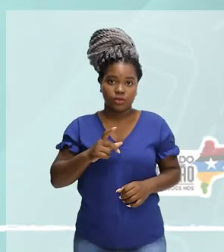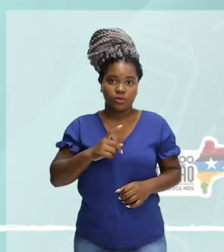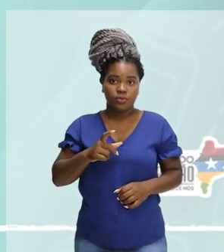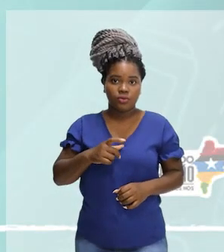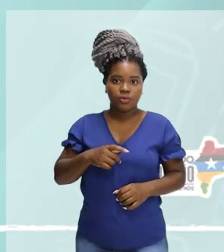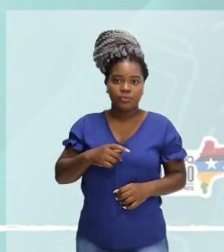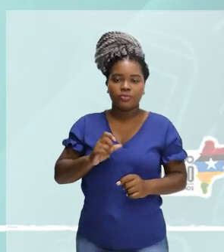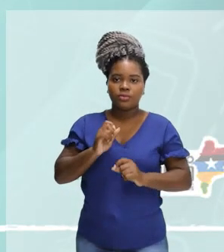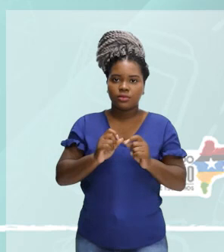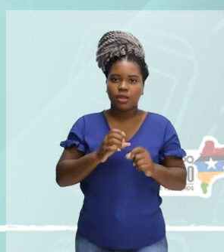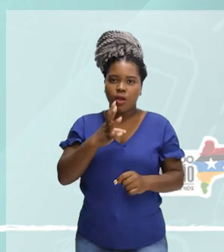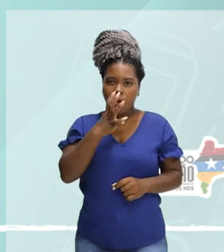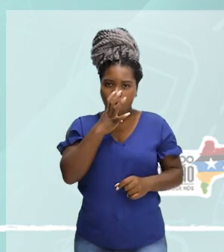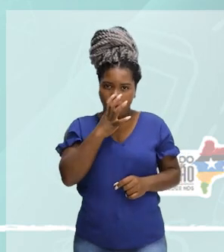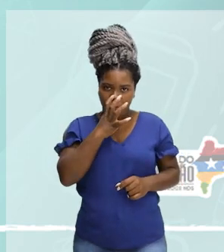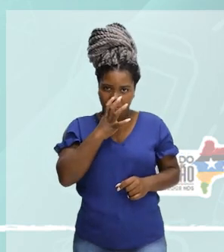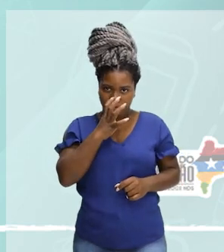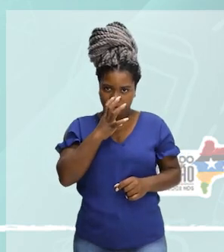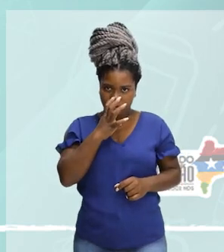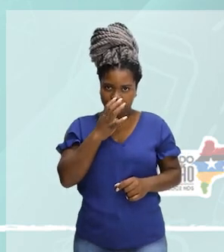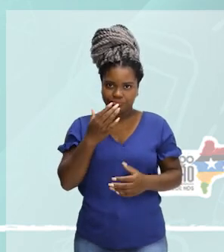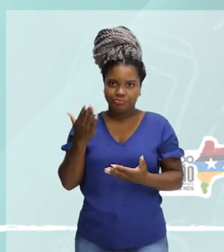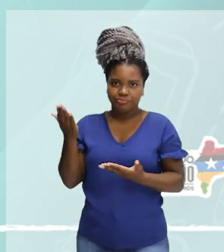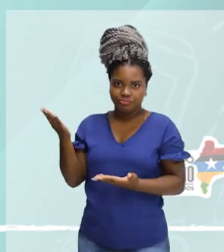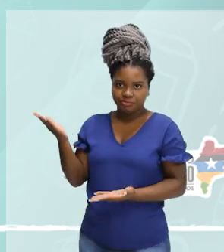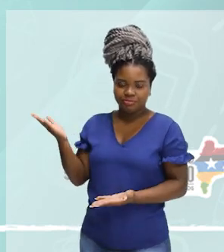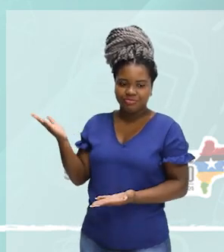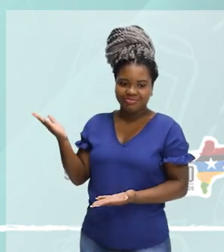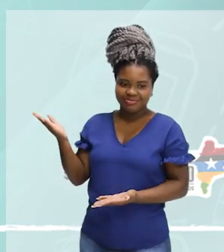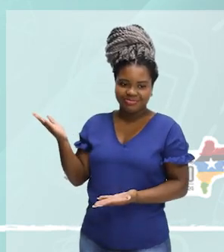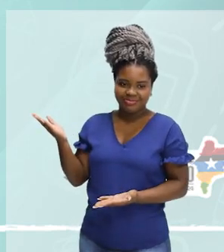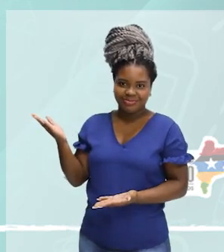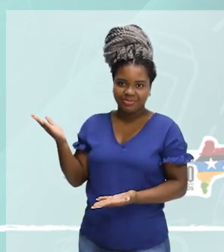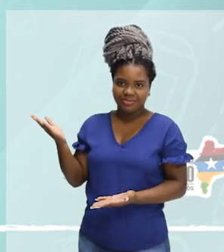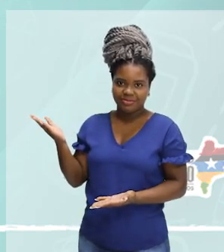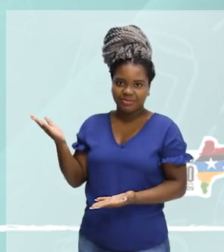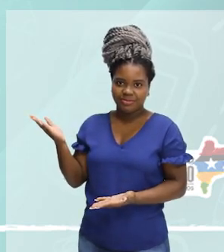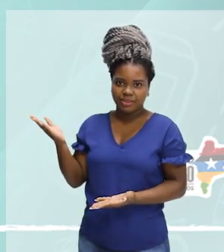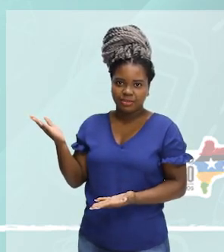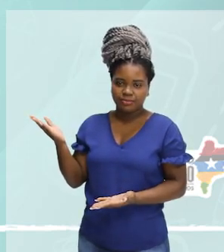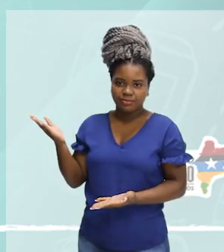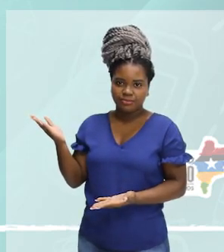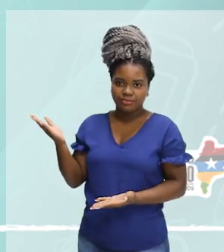Observações. Alguns adjetivos alteram suas raízes ao formar o superlativo